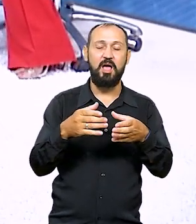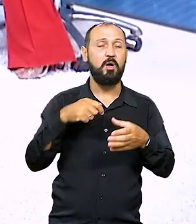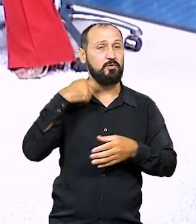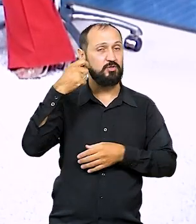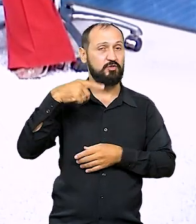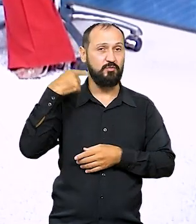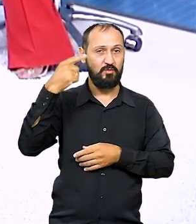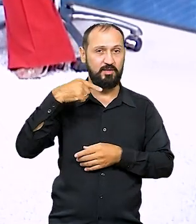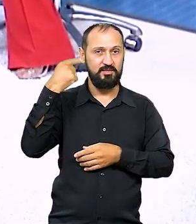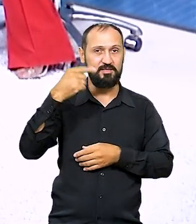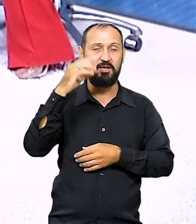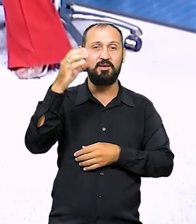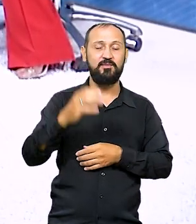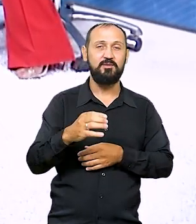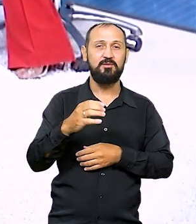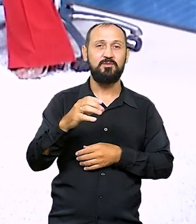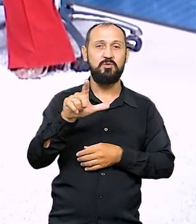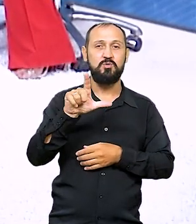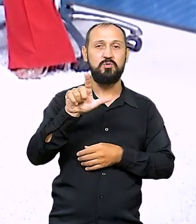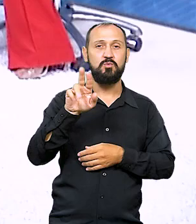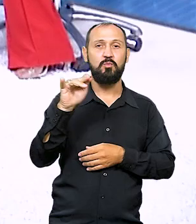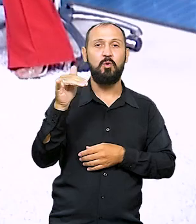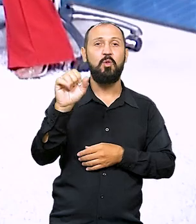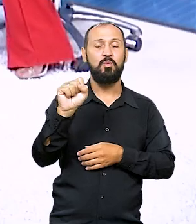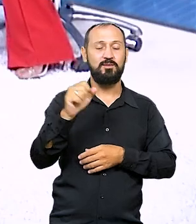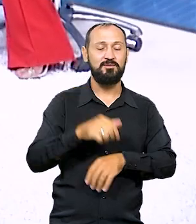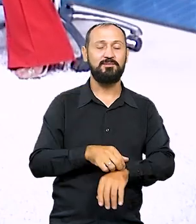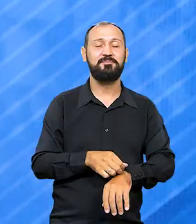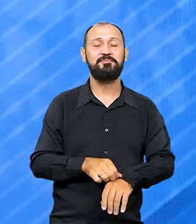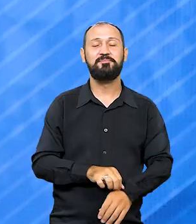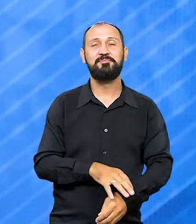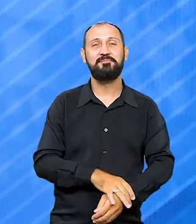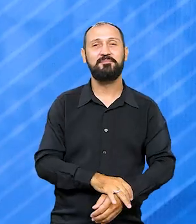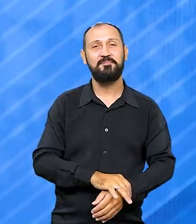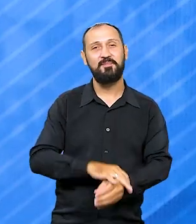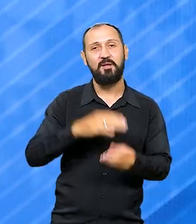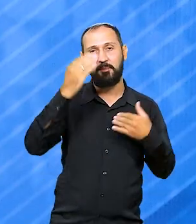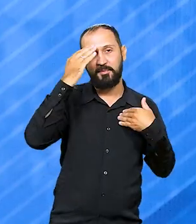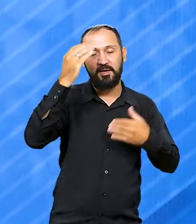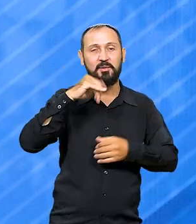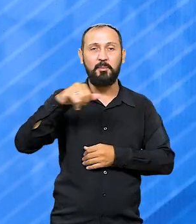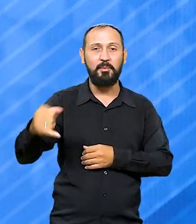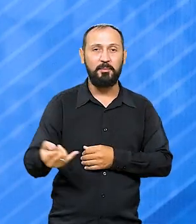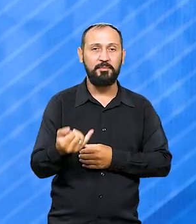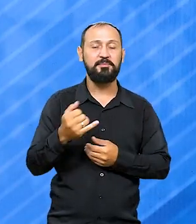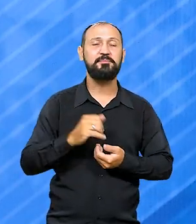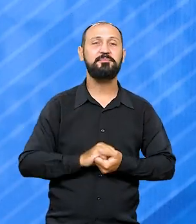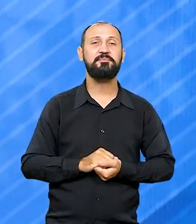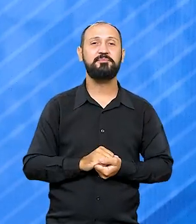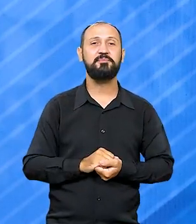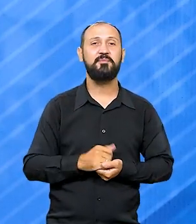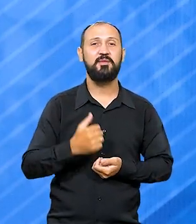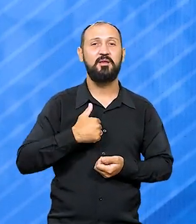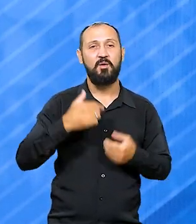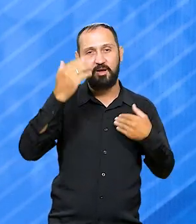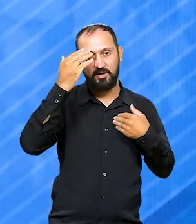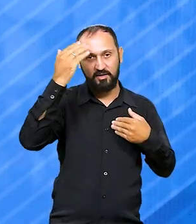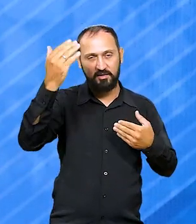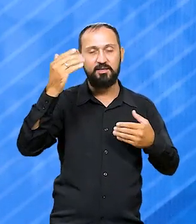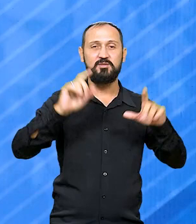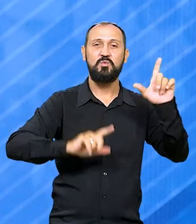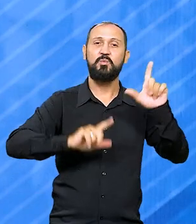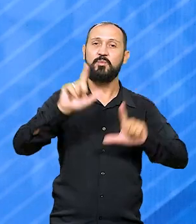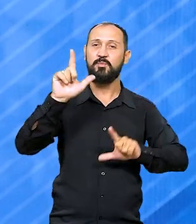Comissão da Advocacia Criminal, Dr. Lucas. Seja muito bem-vindo, doutor. Muito obrigado pela oportunidade, Silvia. Eu